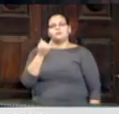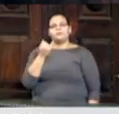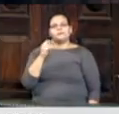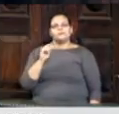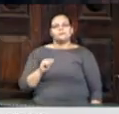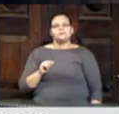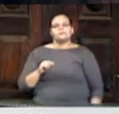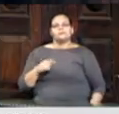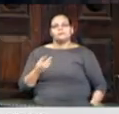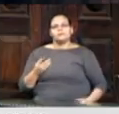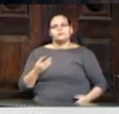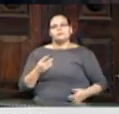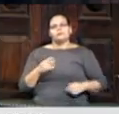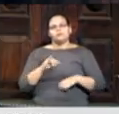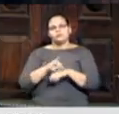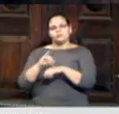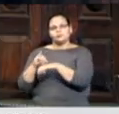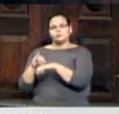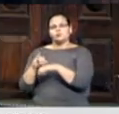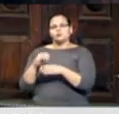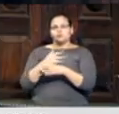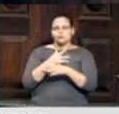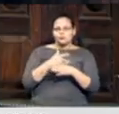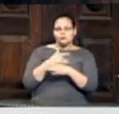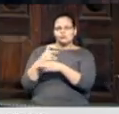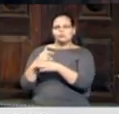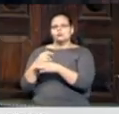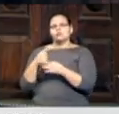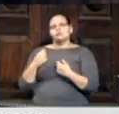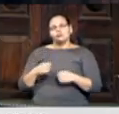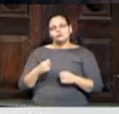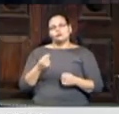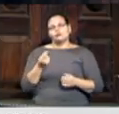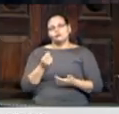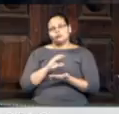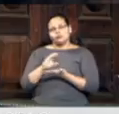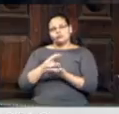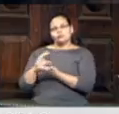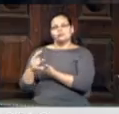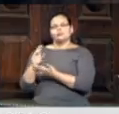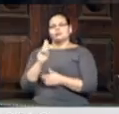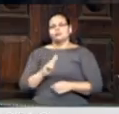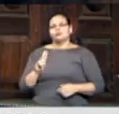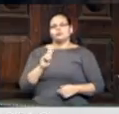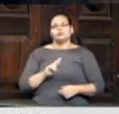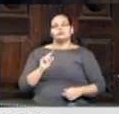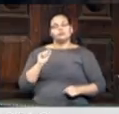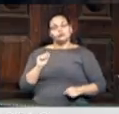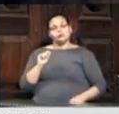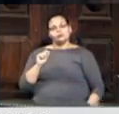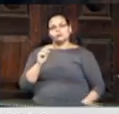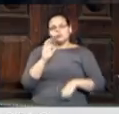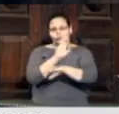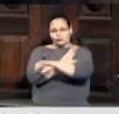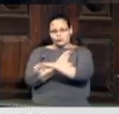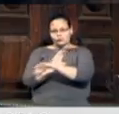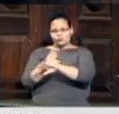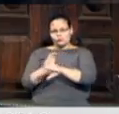o aporte de capitais, a busca de subsídios privados, utilizando a ferramenta, a